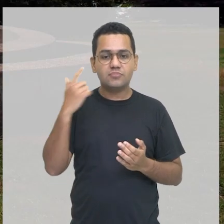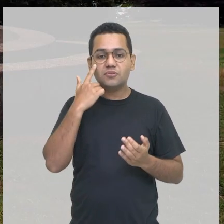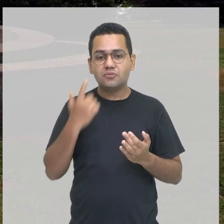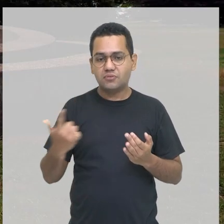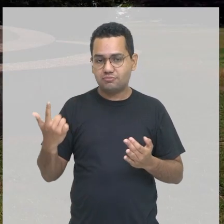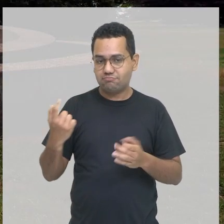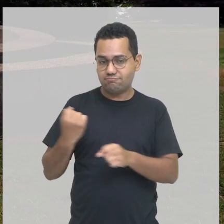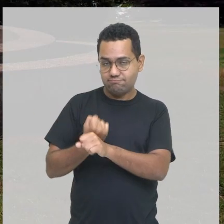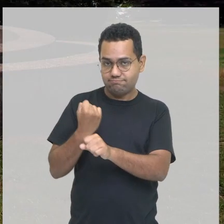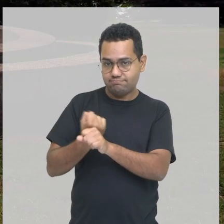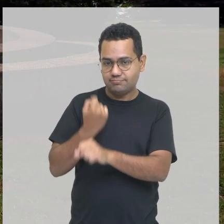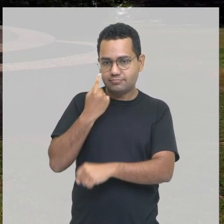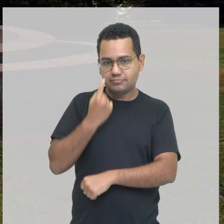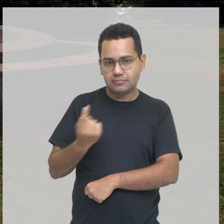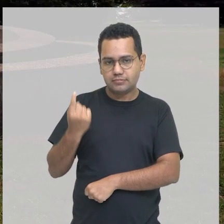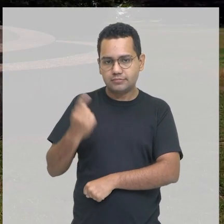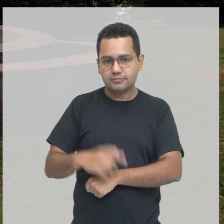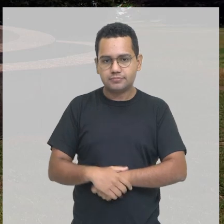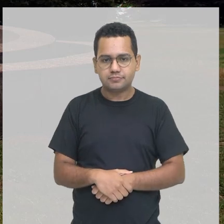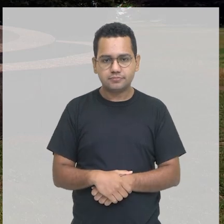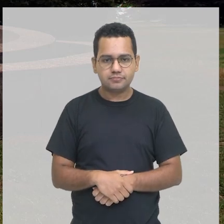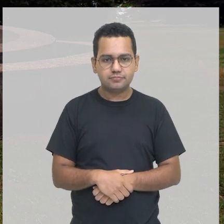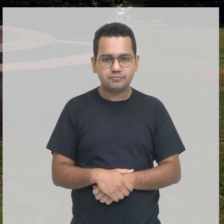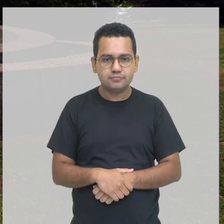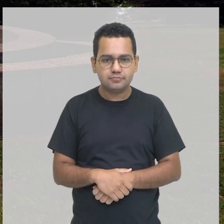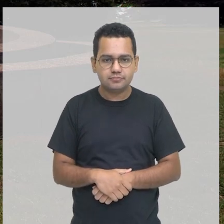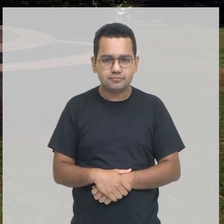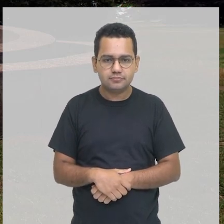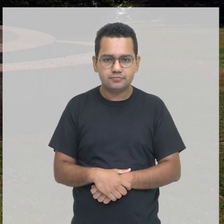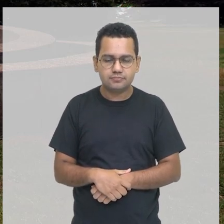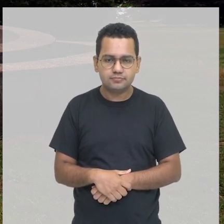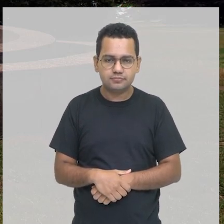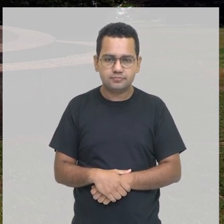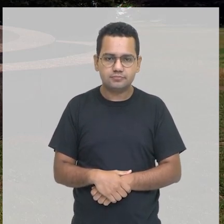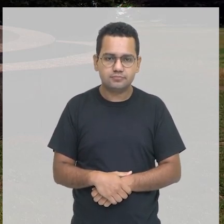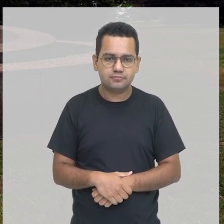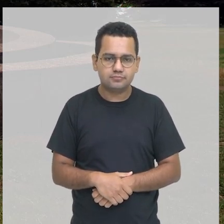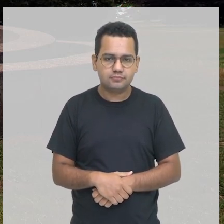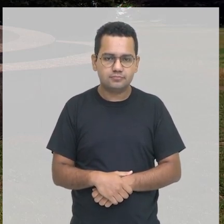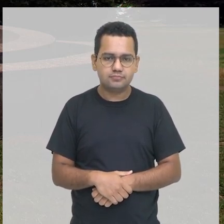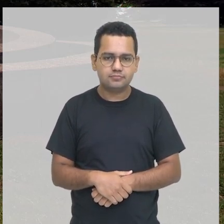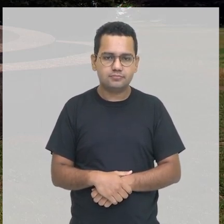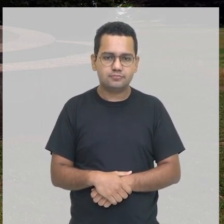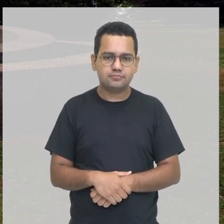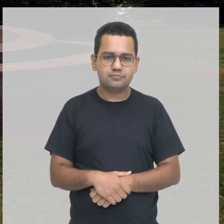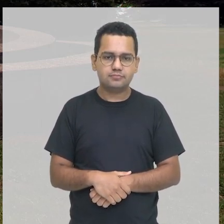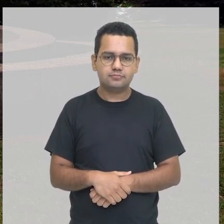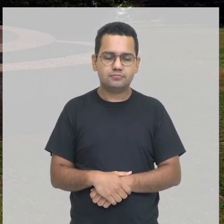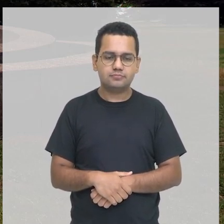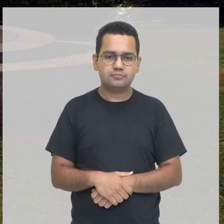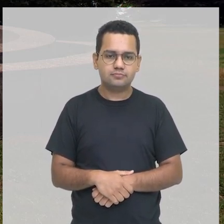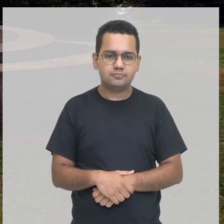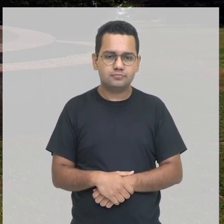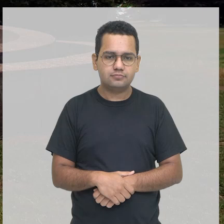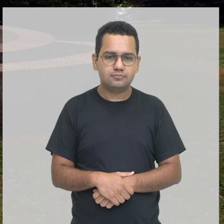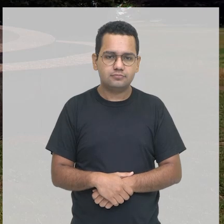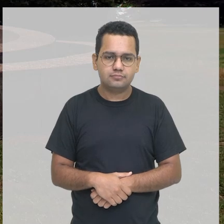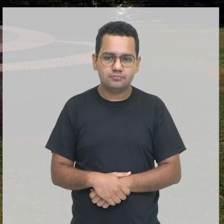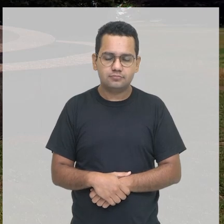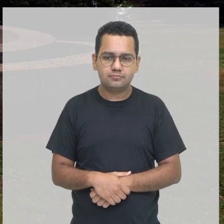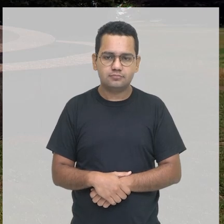Como vocês podem ver aqui atrás de mim, nós temos uma escultura minimalista. Se vocês observassem